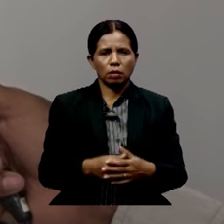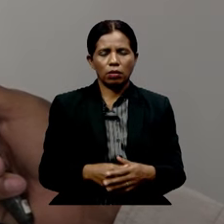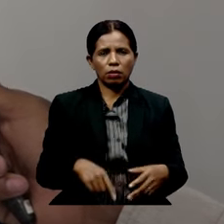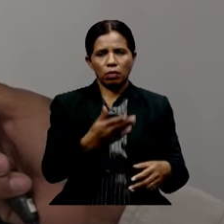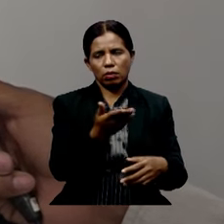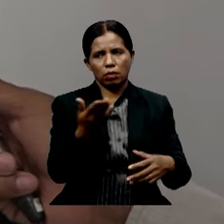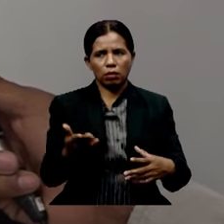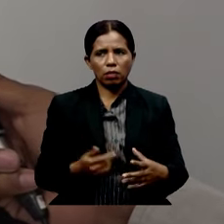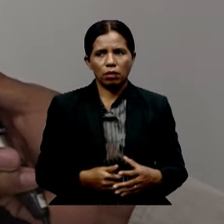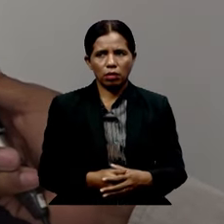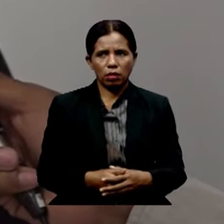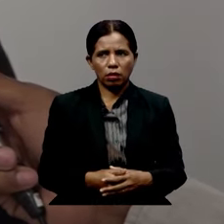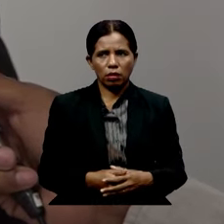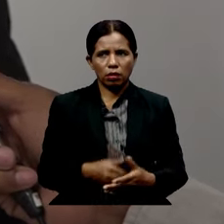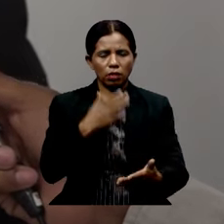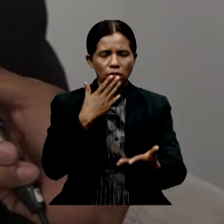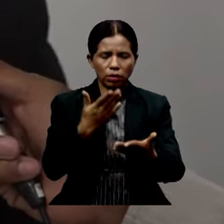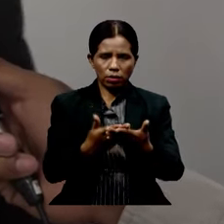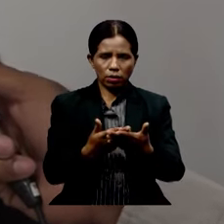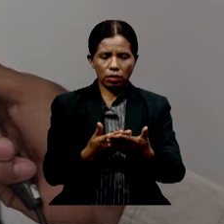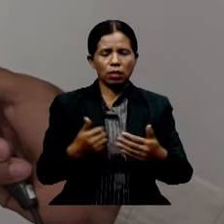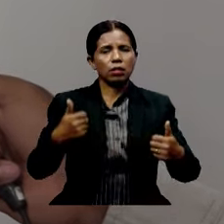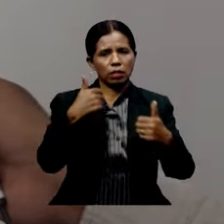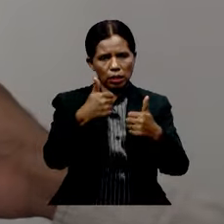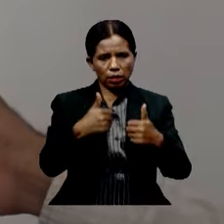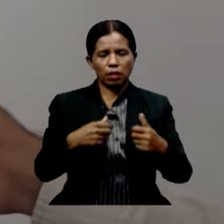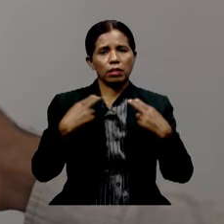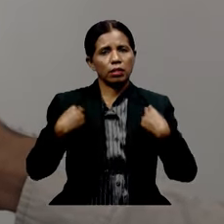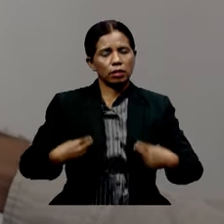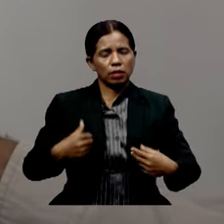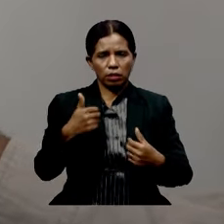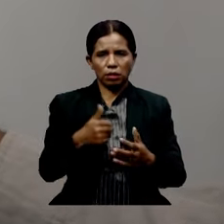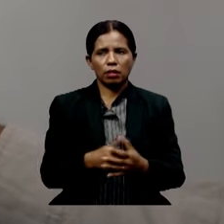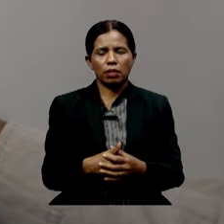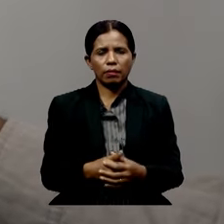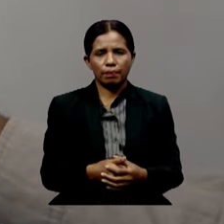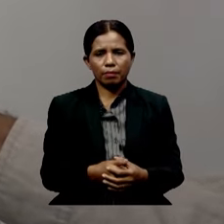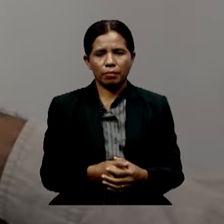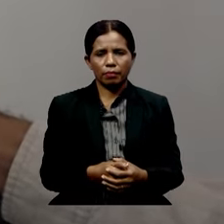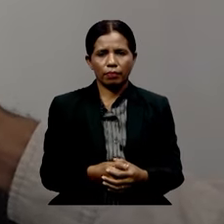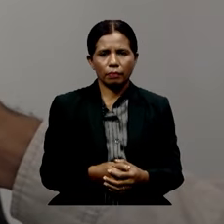ou hata ma dia kone kamija ne kalai, kaza kone dia kone kalai. Da ida ne maka